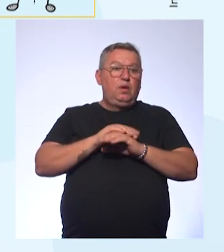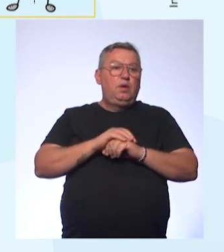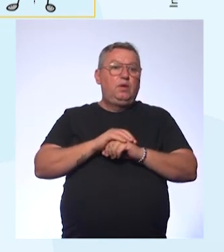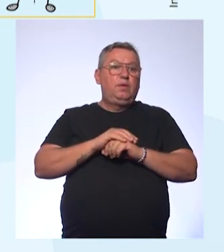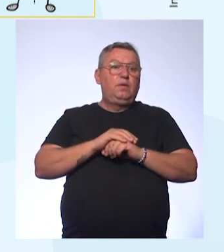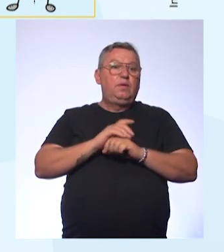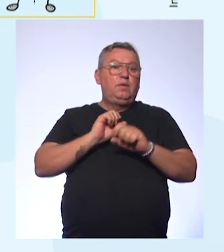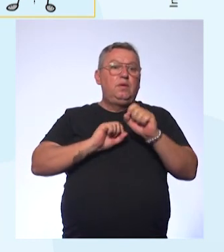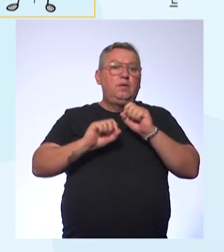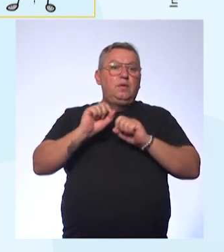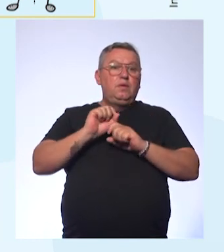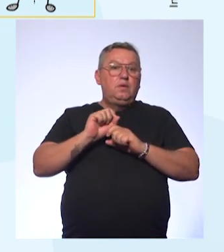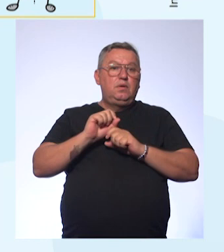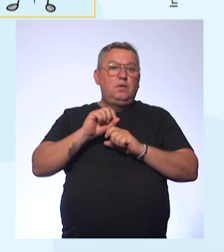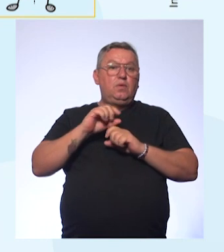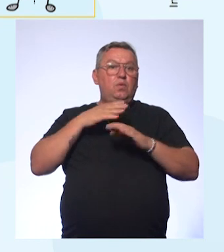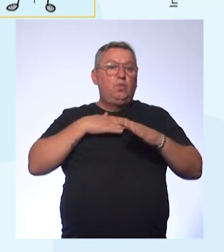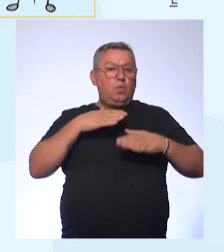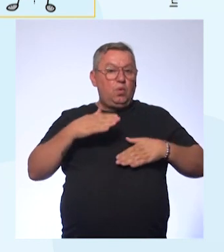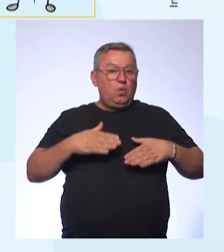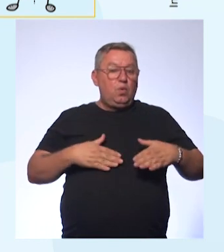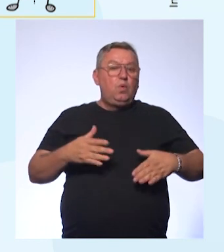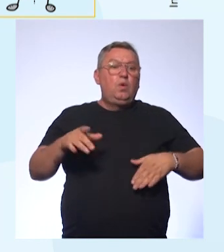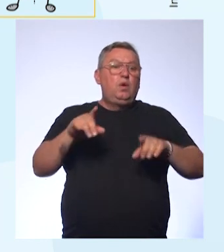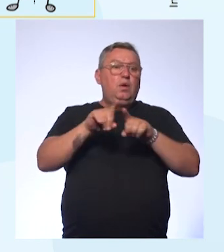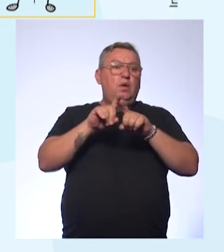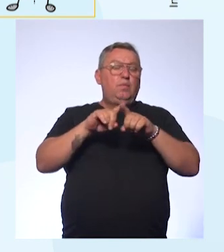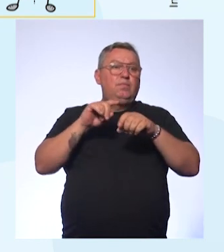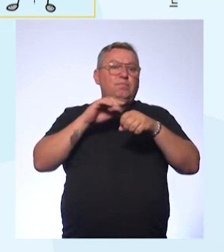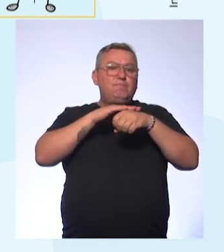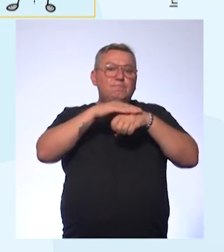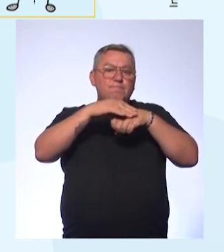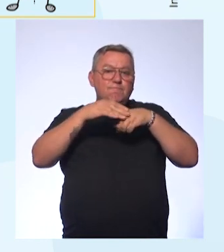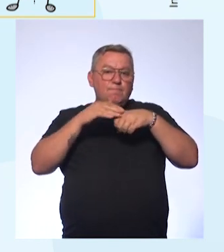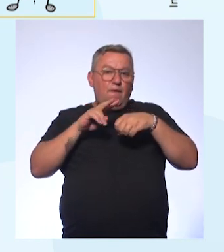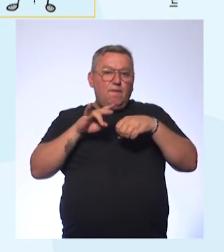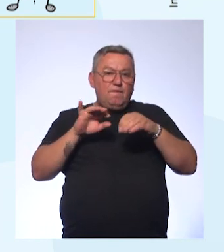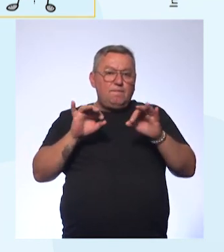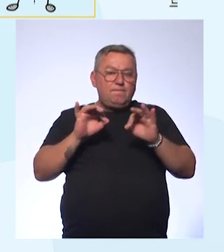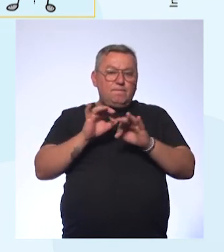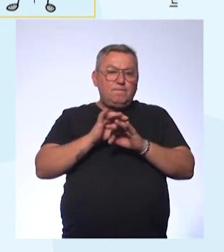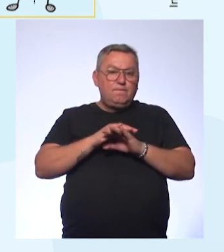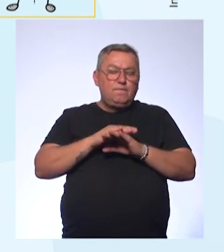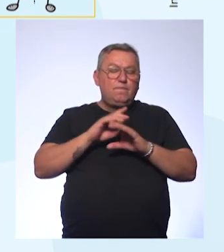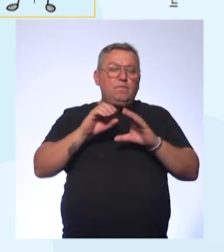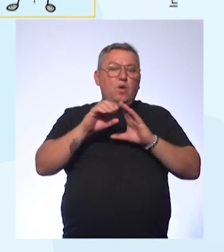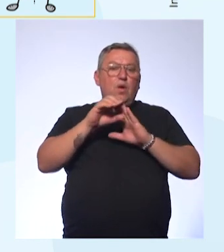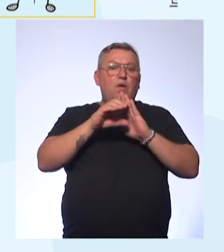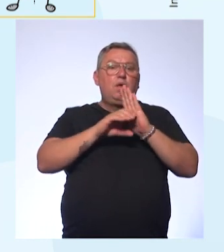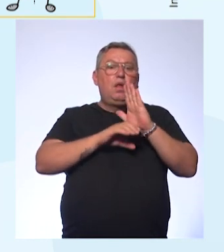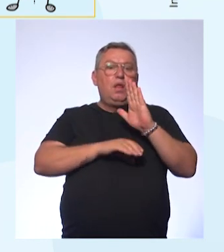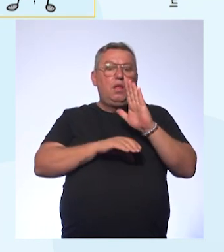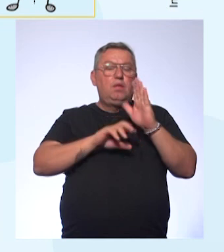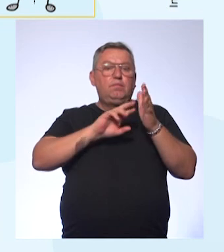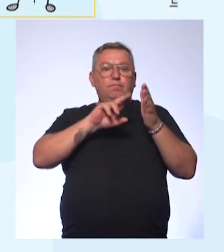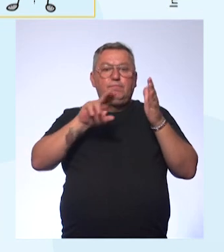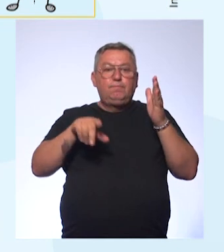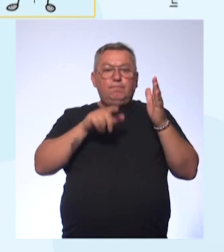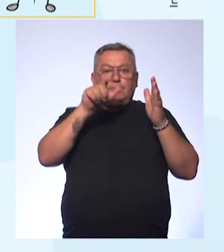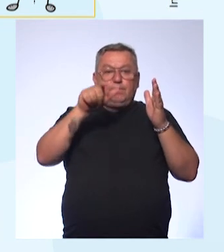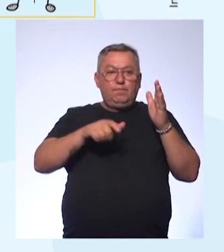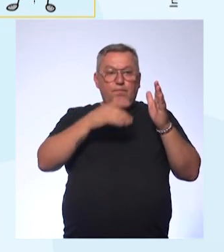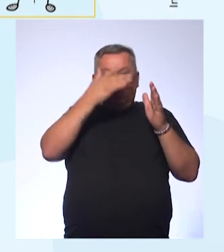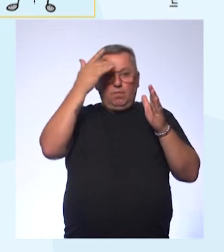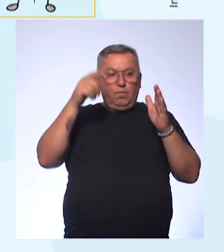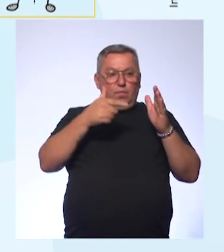ali do organismo, e esses tecidos eles vão se formando, né? Então a gente classifica aí indivíduos que